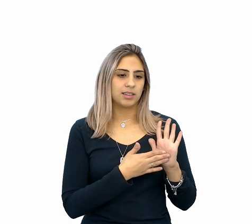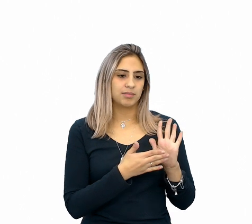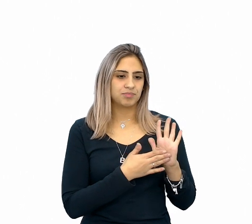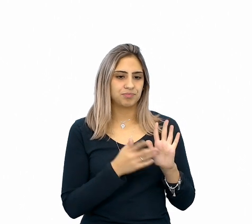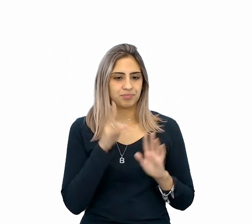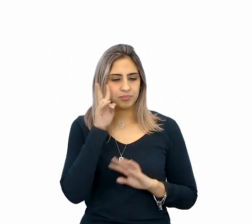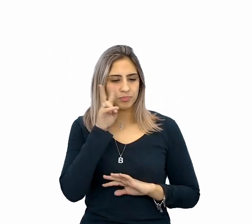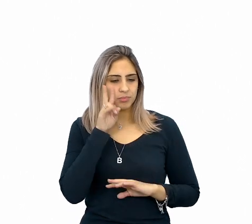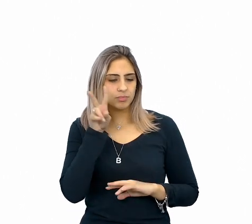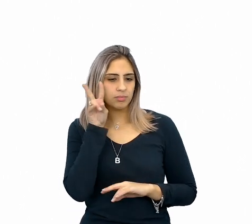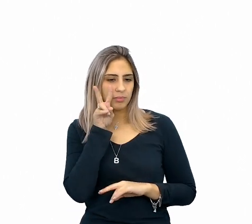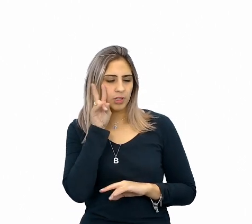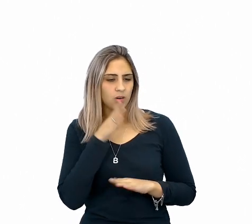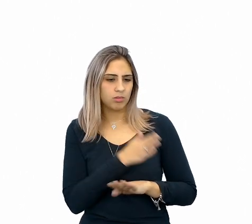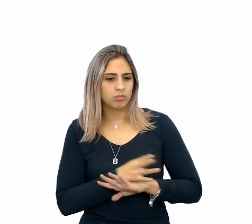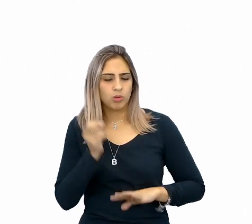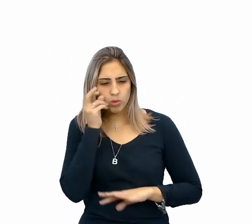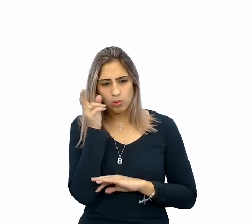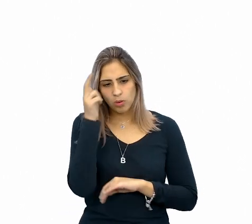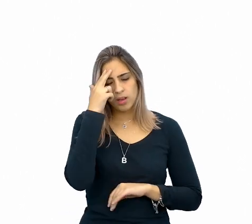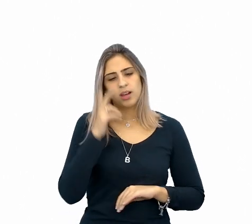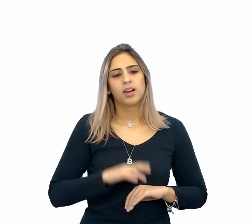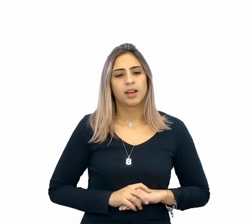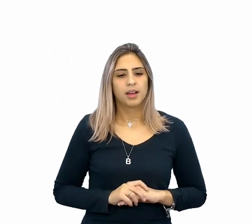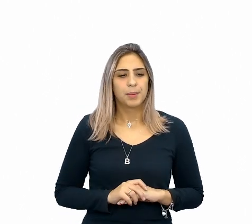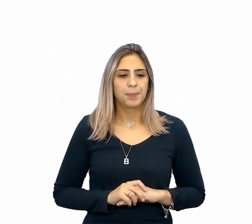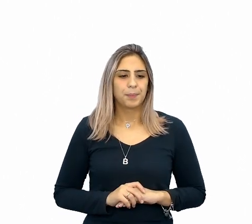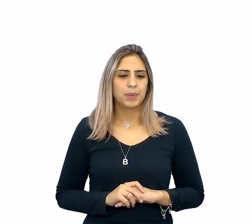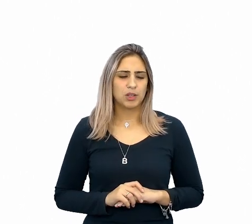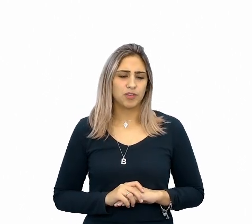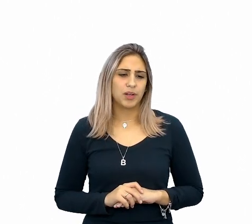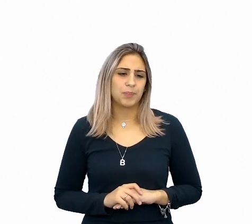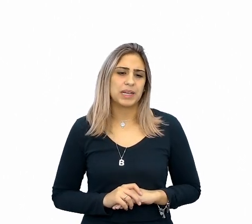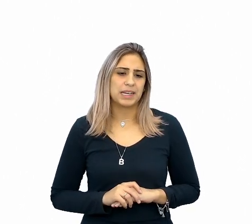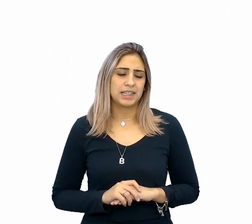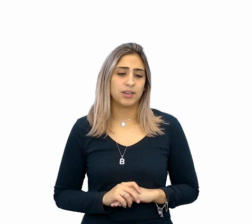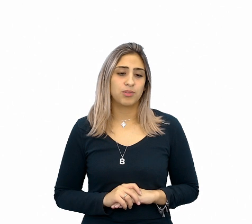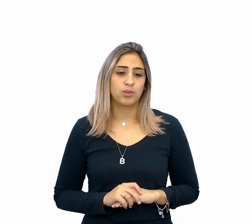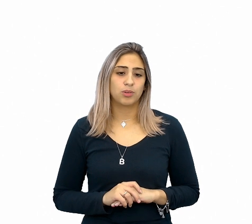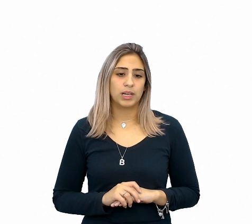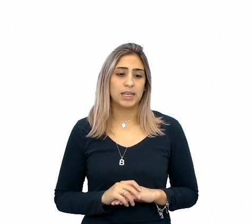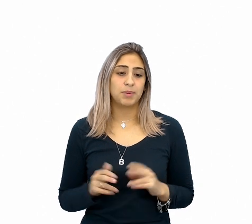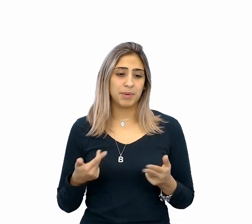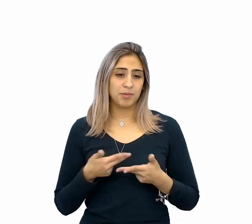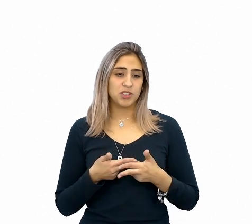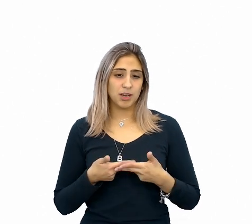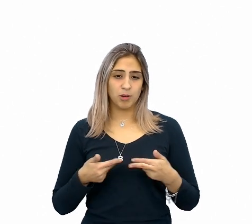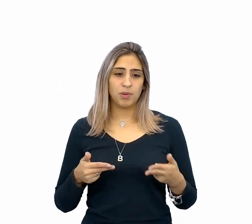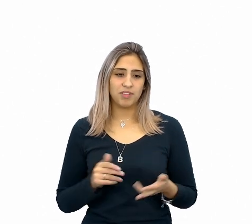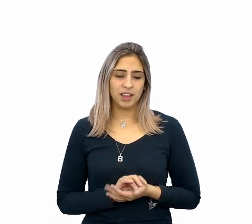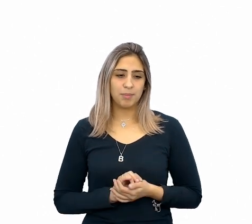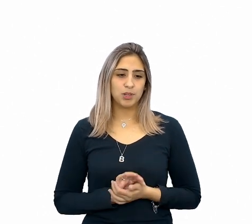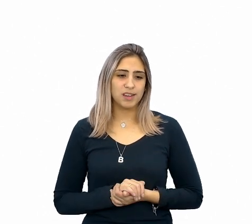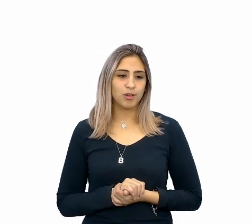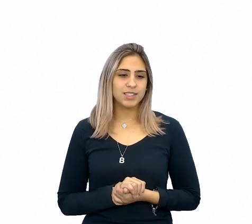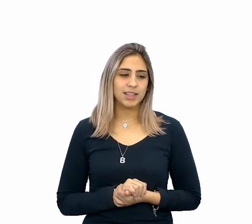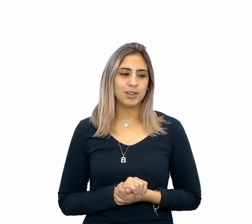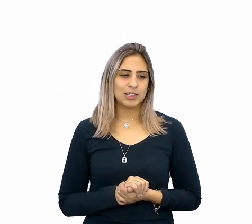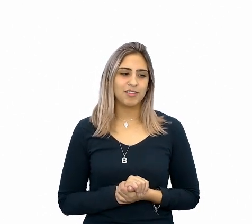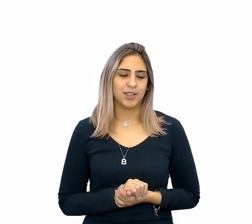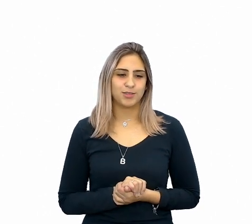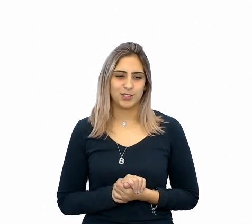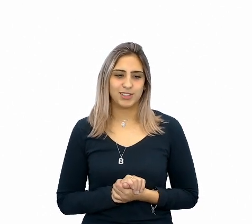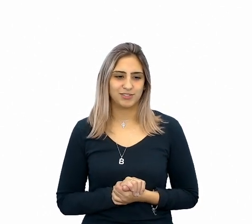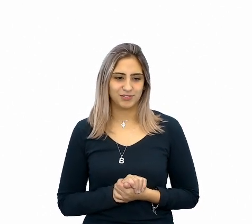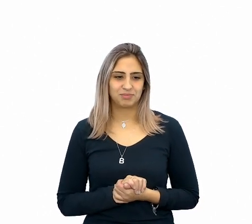e cultural, né, desses textos, ok? É importante também pensar na elaboração